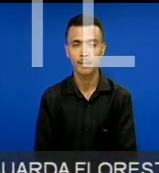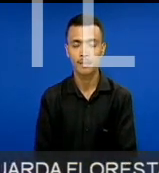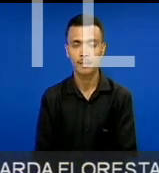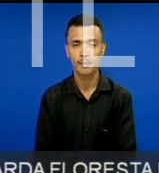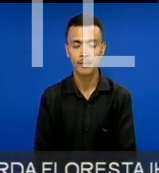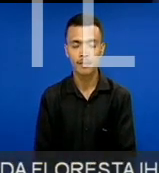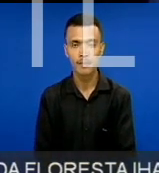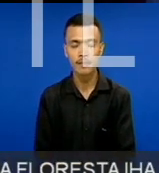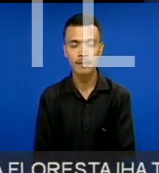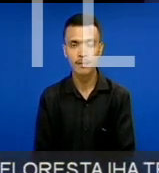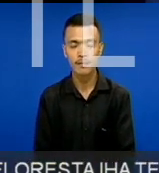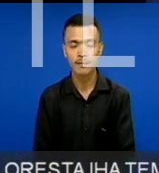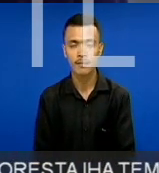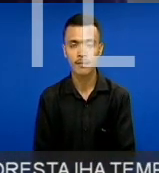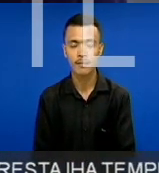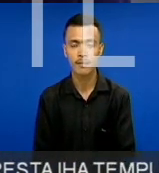been working closely with Timor-Leste.